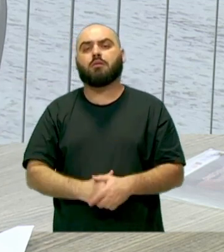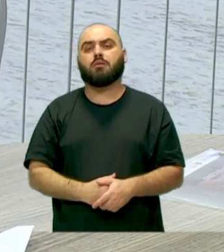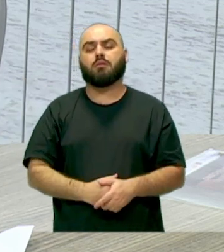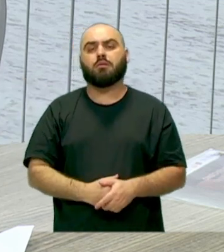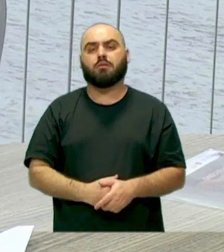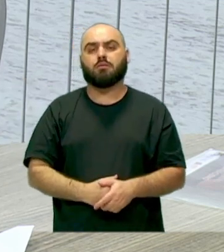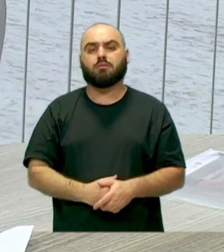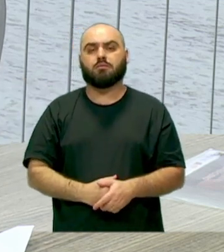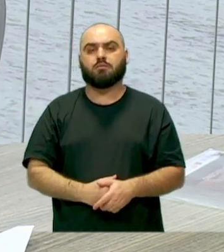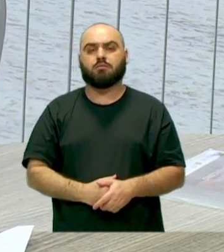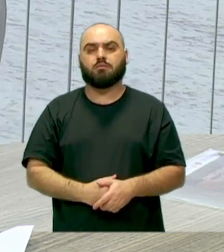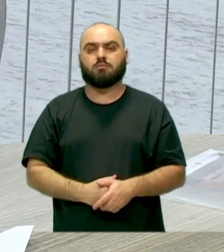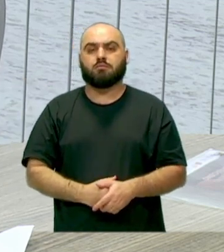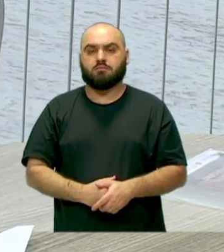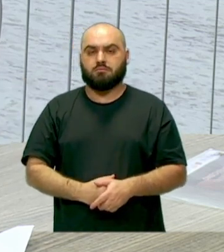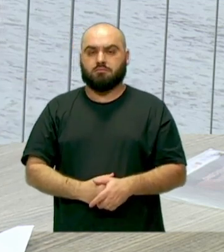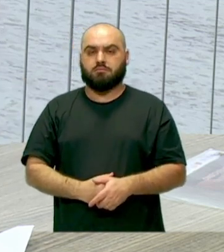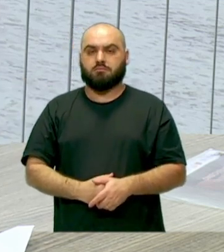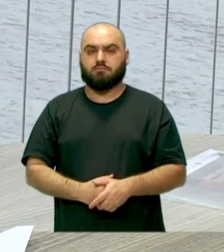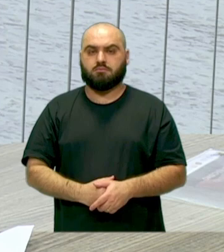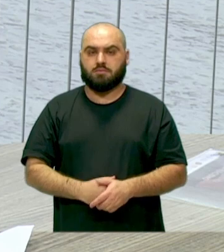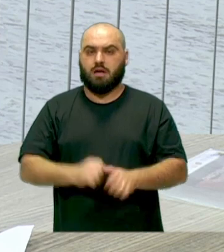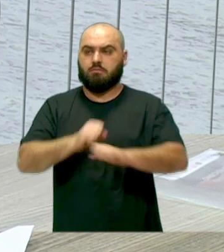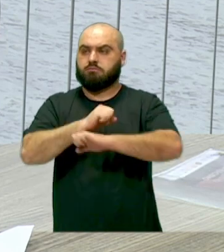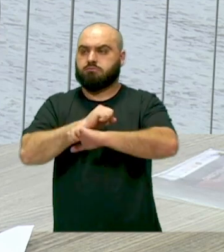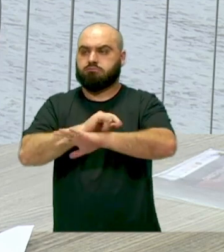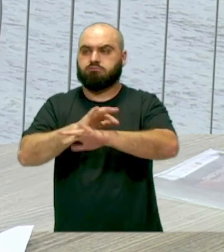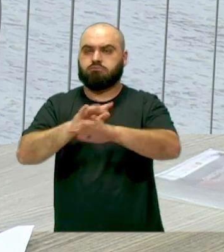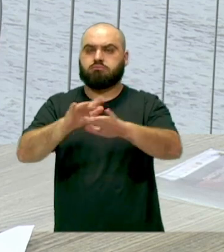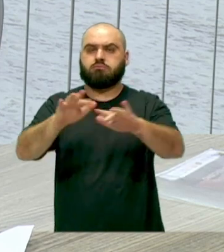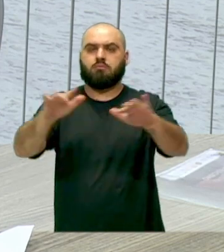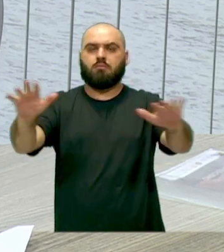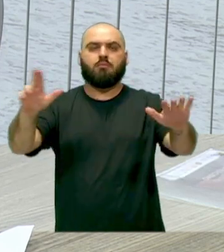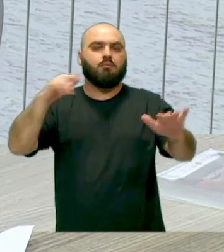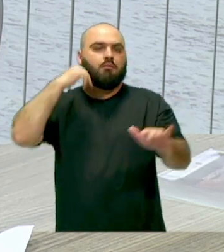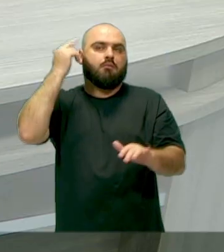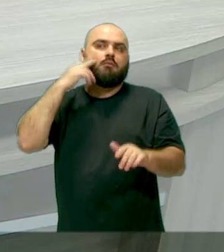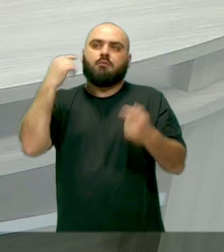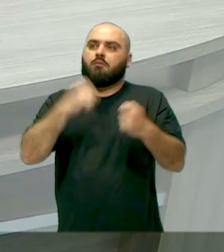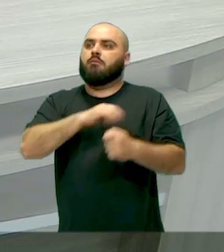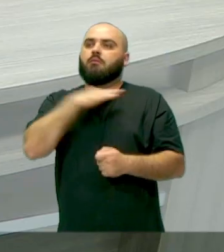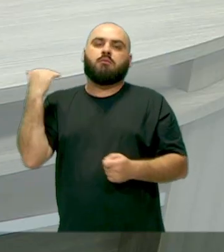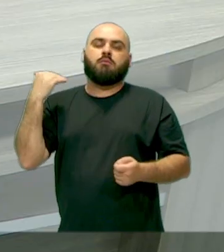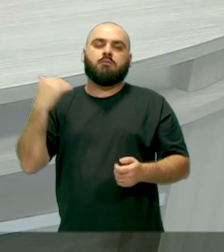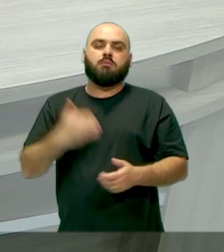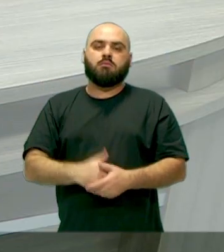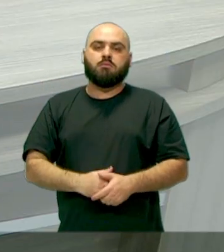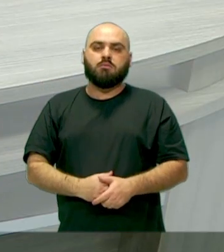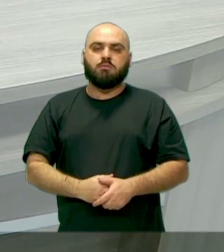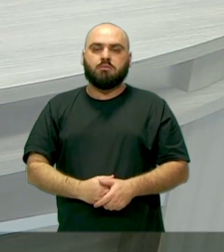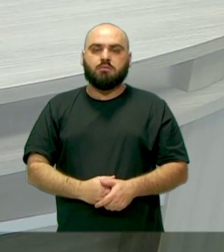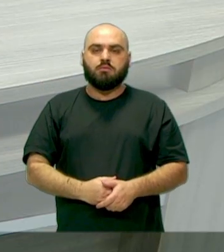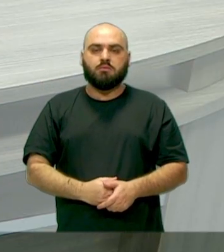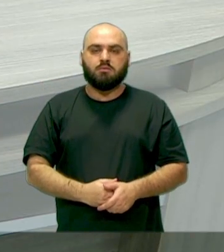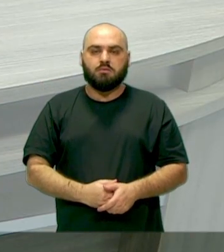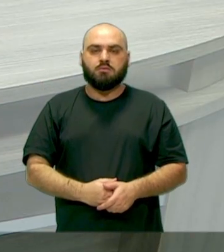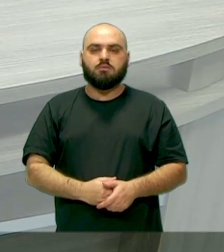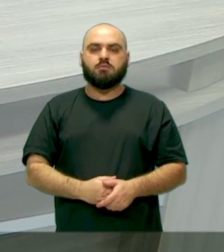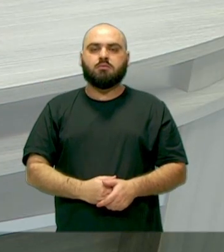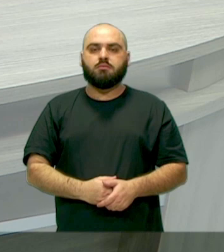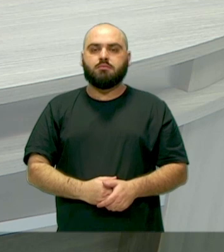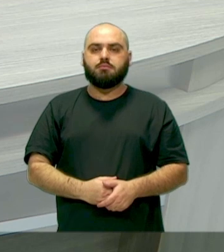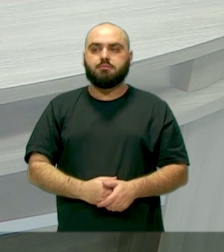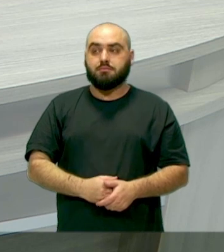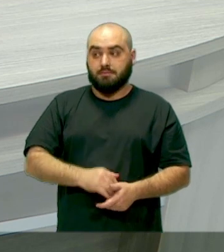daí disseminou essa coisa de negro tem que morrer, sabe? E